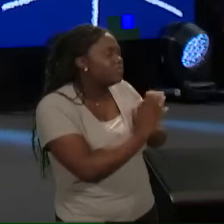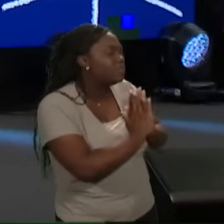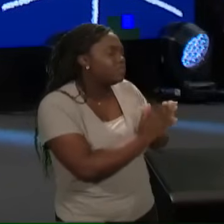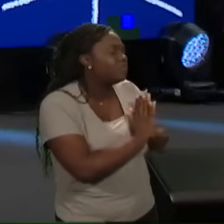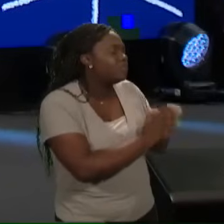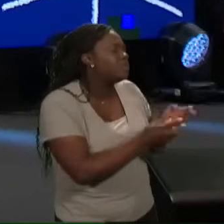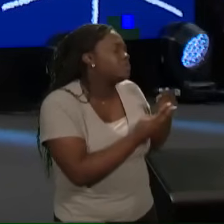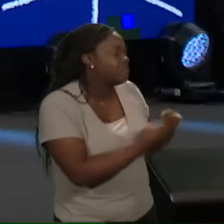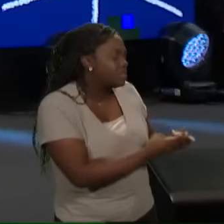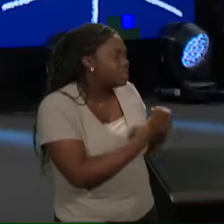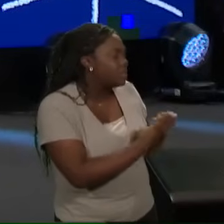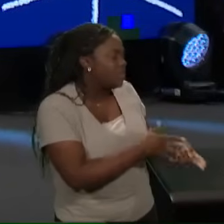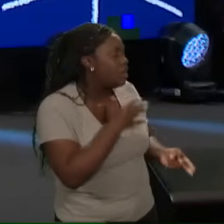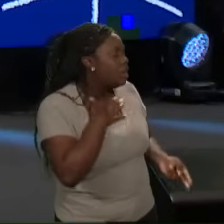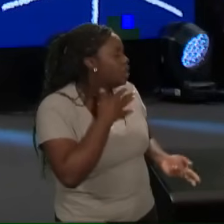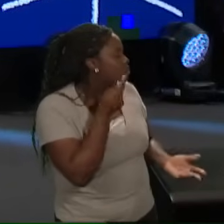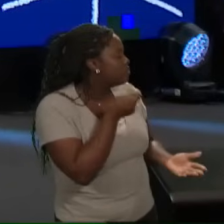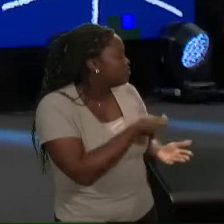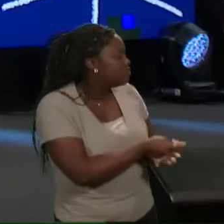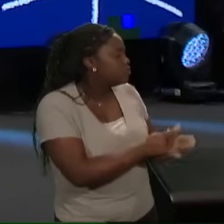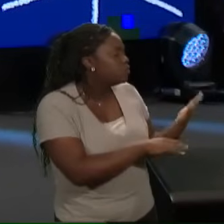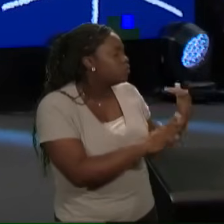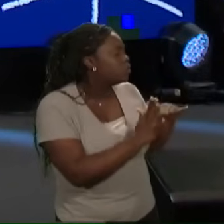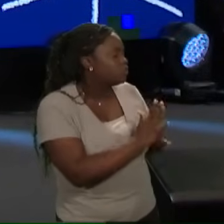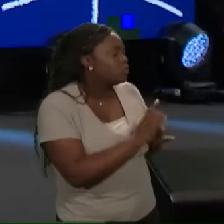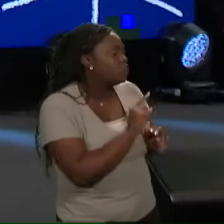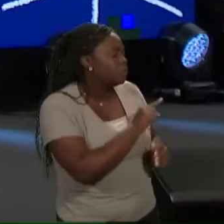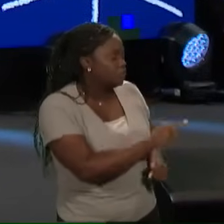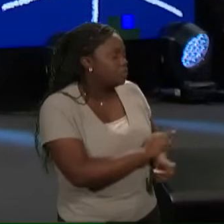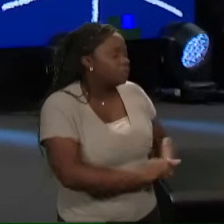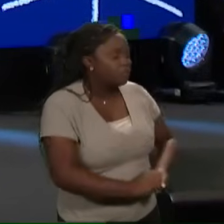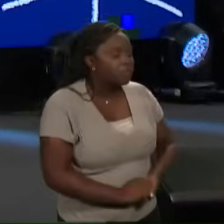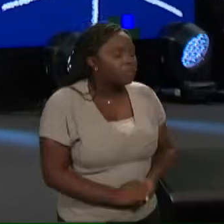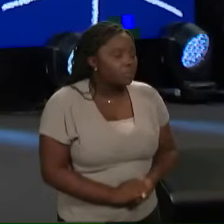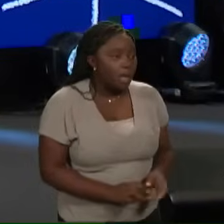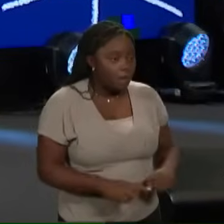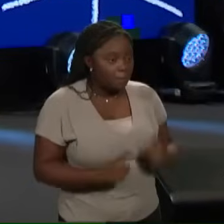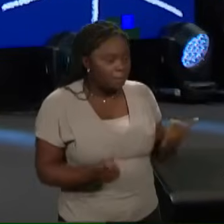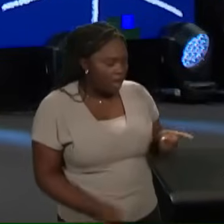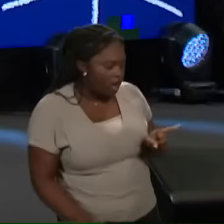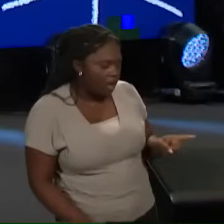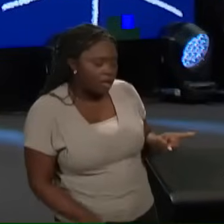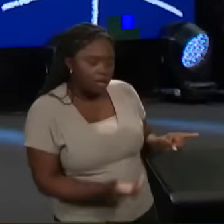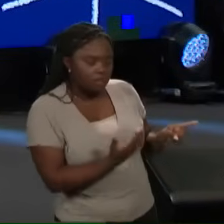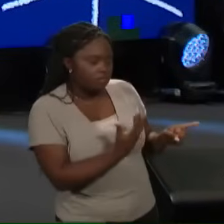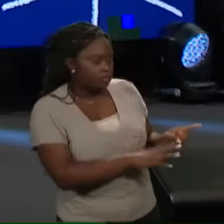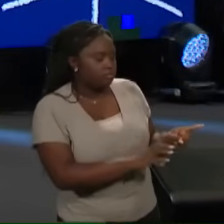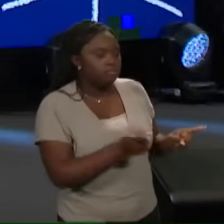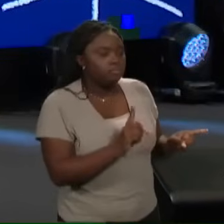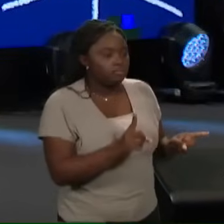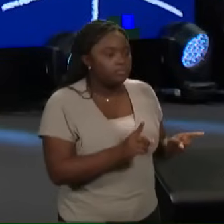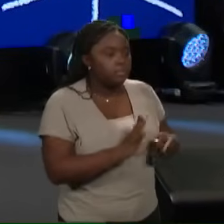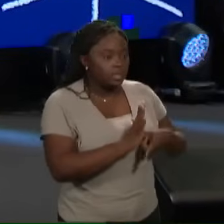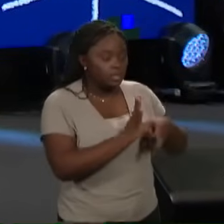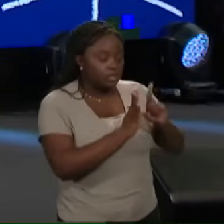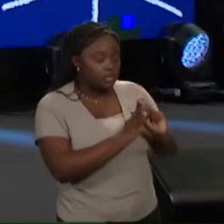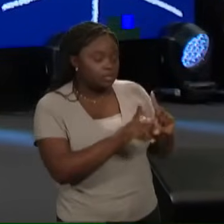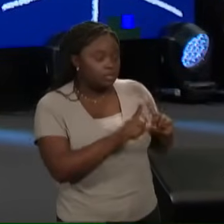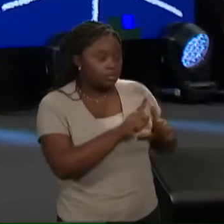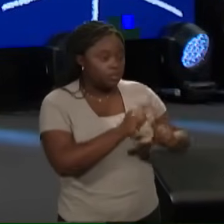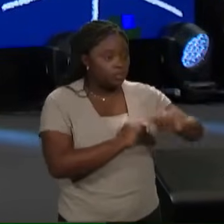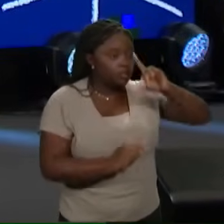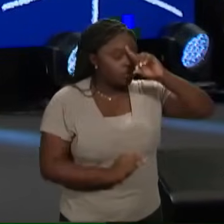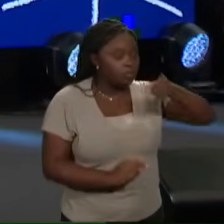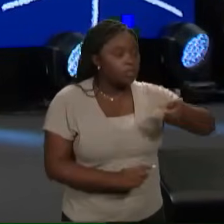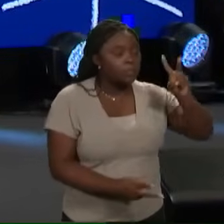Tenha paciência comigo e eu pagarei a você. Mas ele não quis, antes saiu e mandou